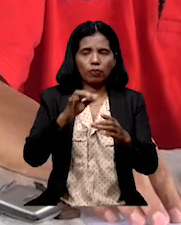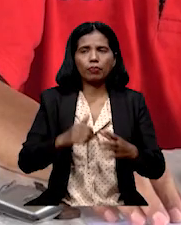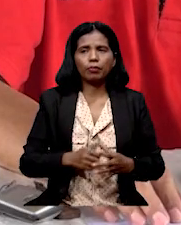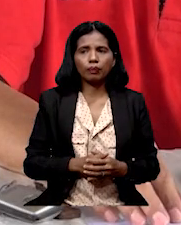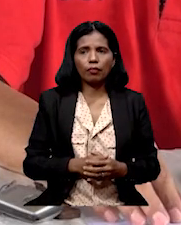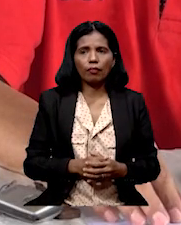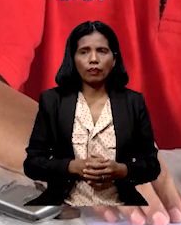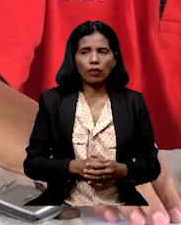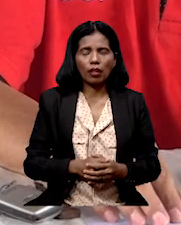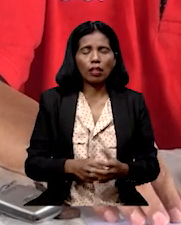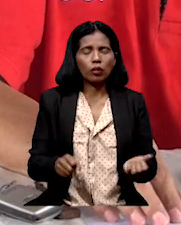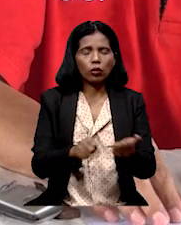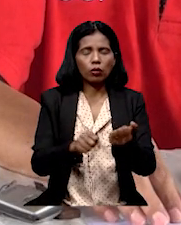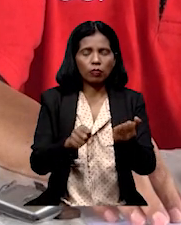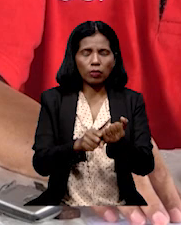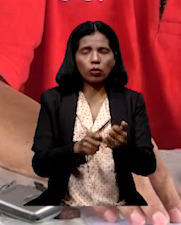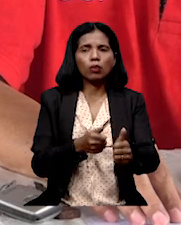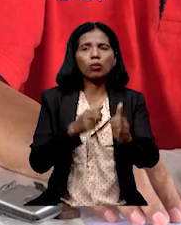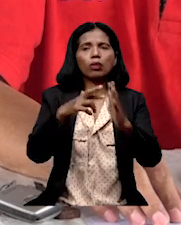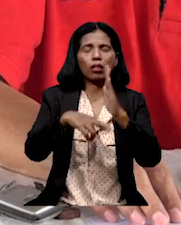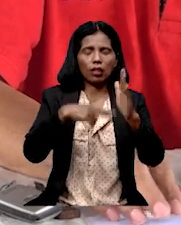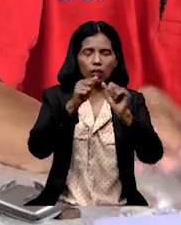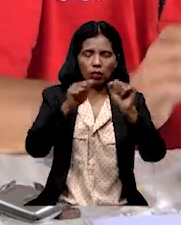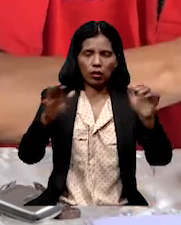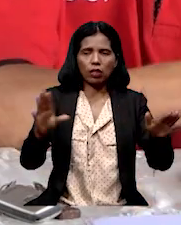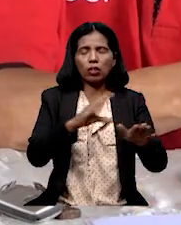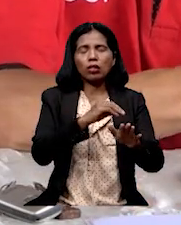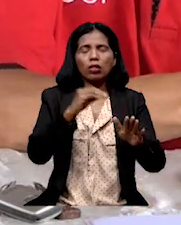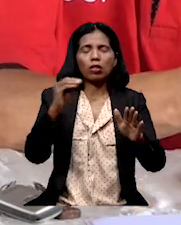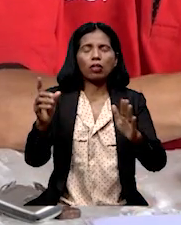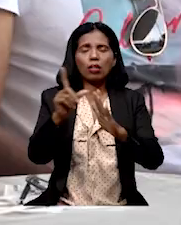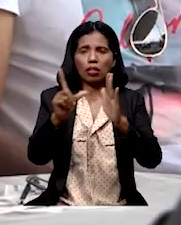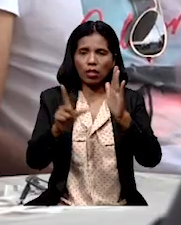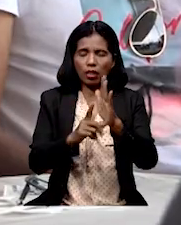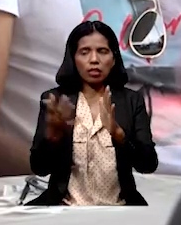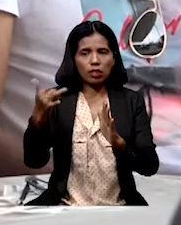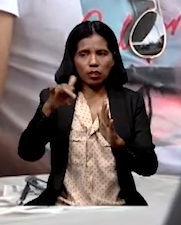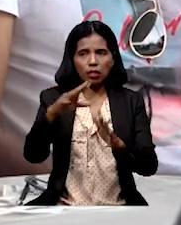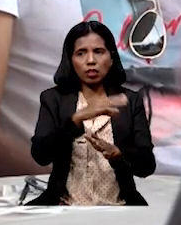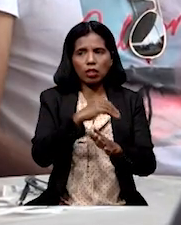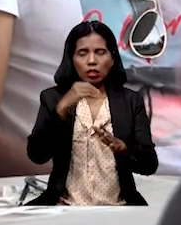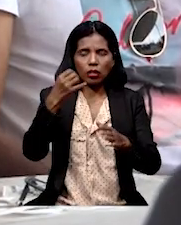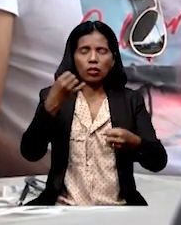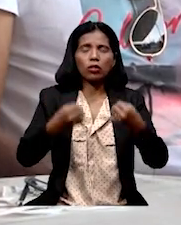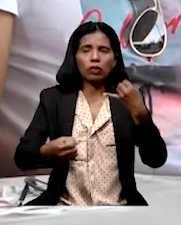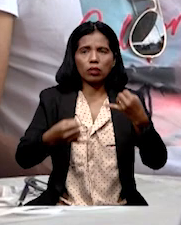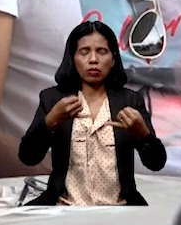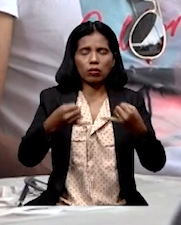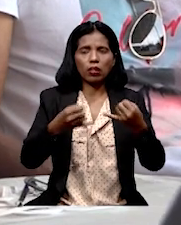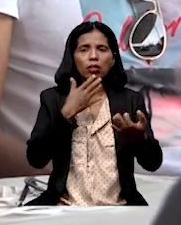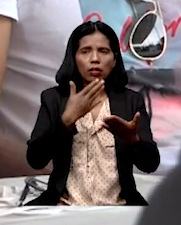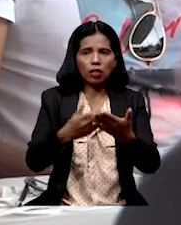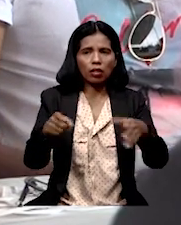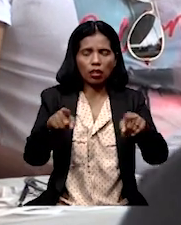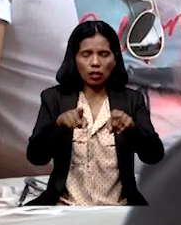Ofelin apoia kandidatu idenebe kumpri regra administrativu no requisitu formal legal sira, no juridicamente elizivel, nudar